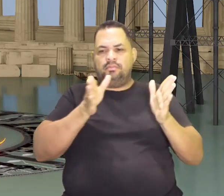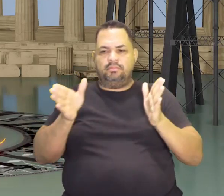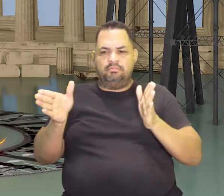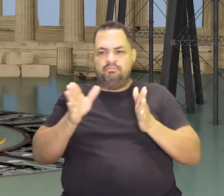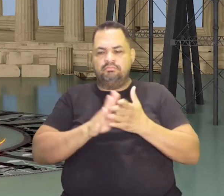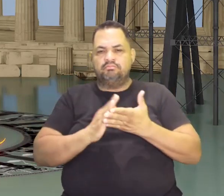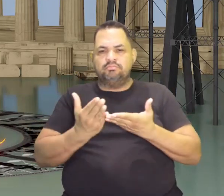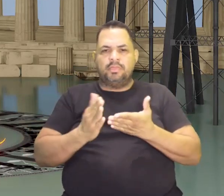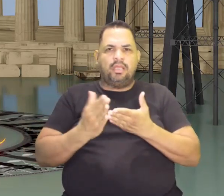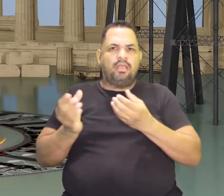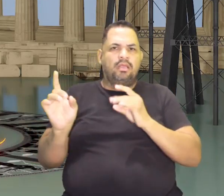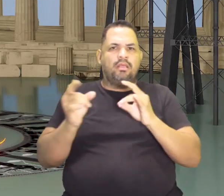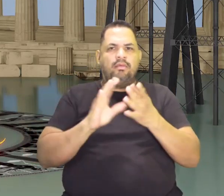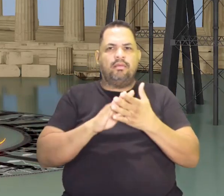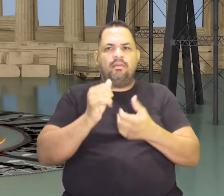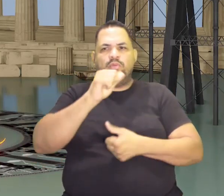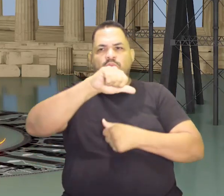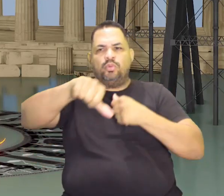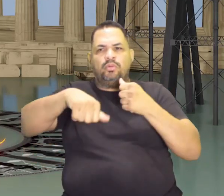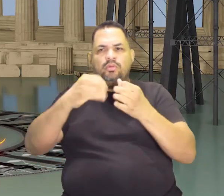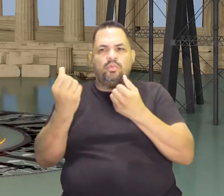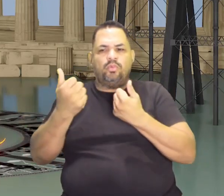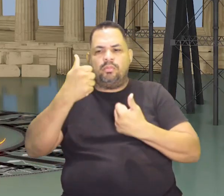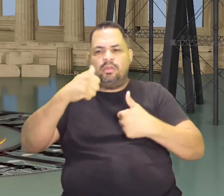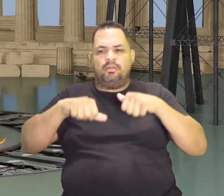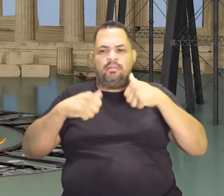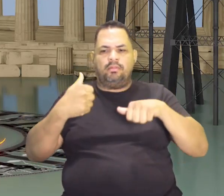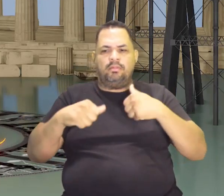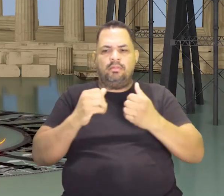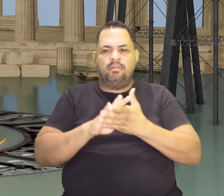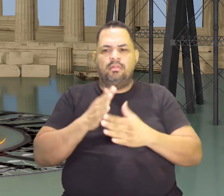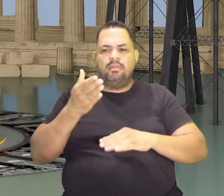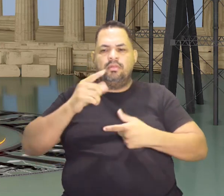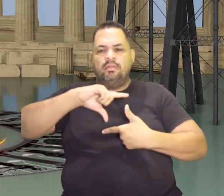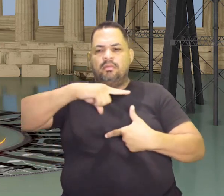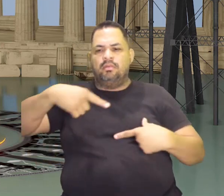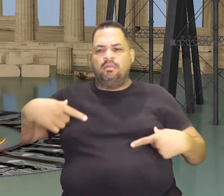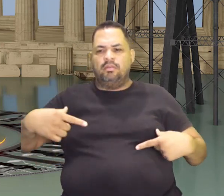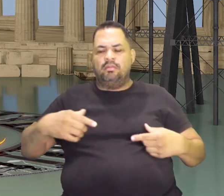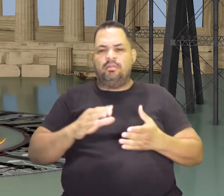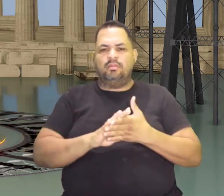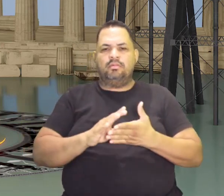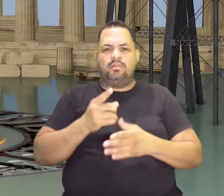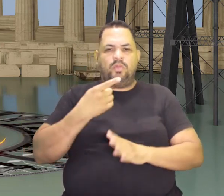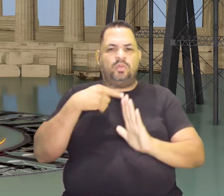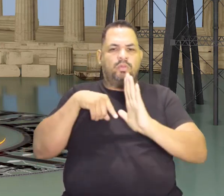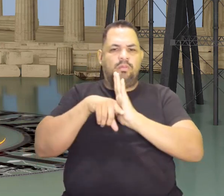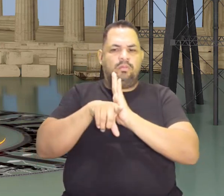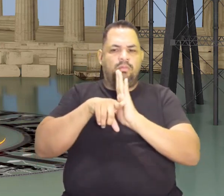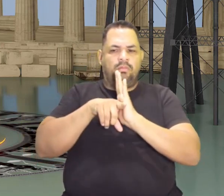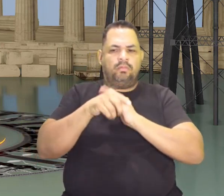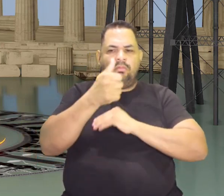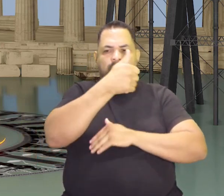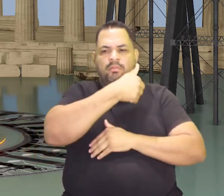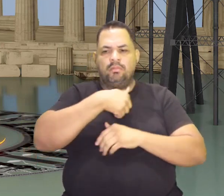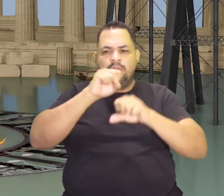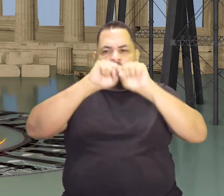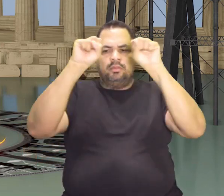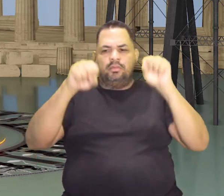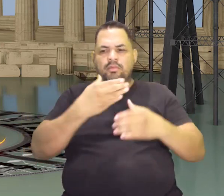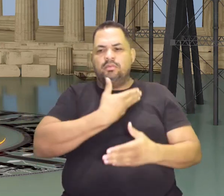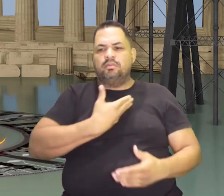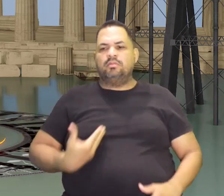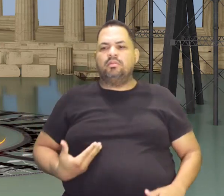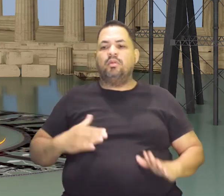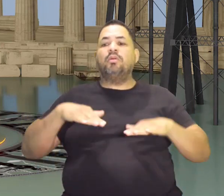forma de avaliar, de abordar as coisas. Na modernidade, eles analisavam o melhor sistema de governo.